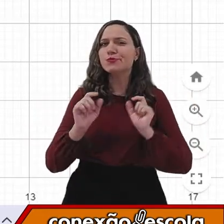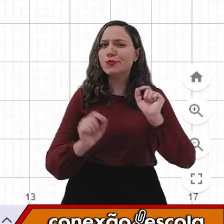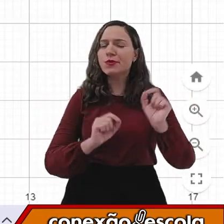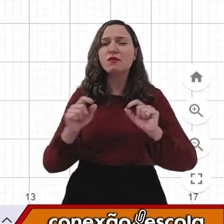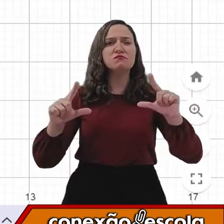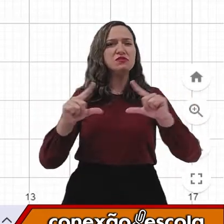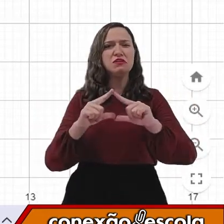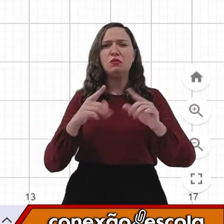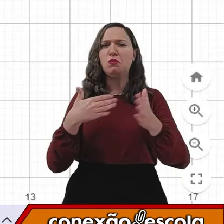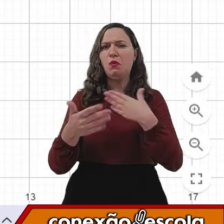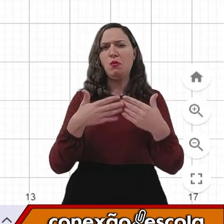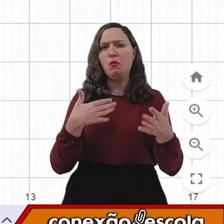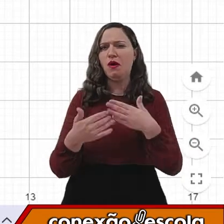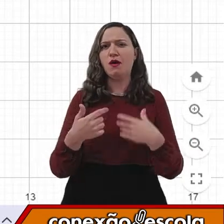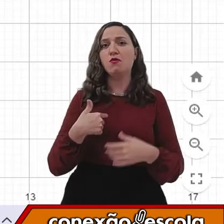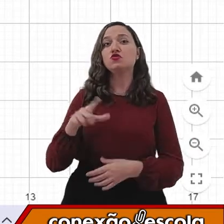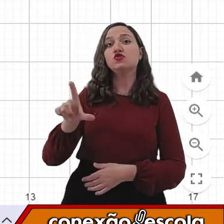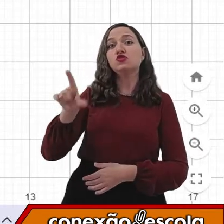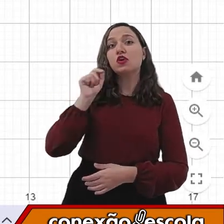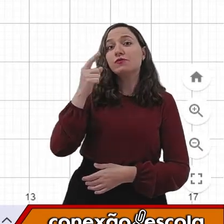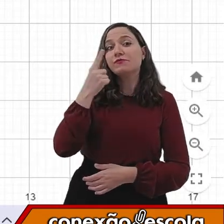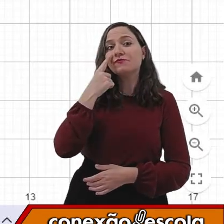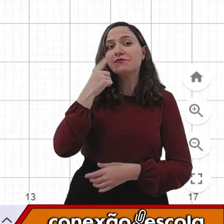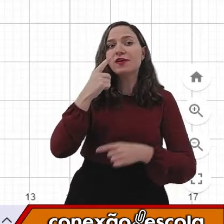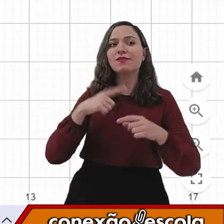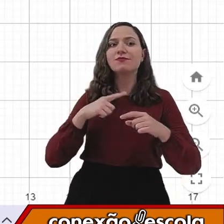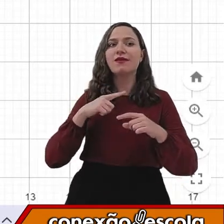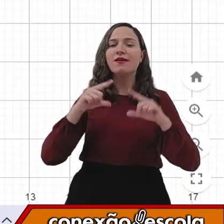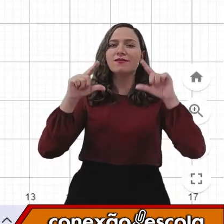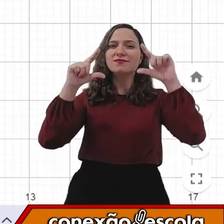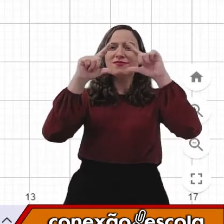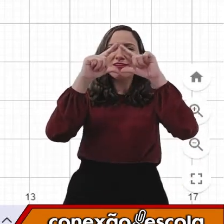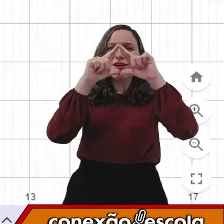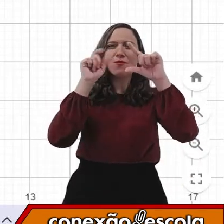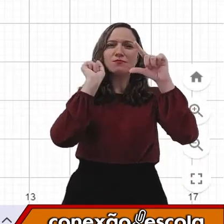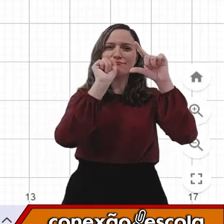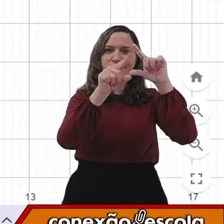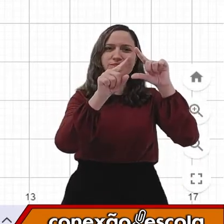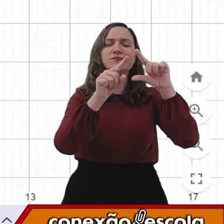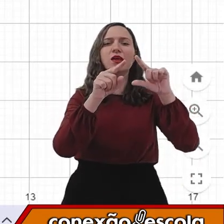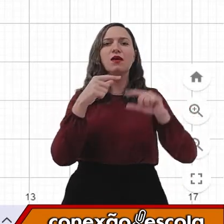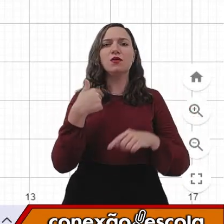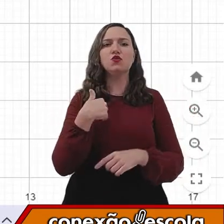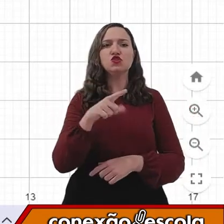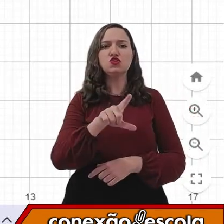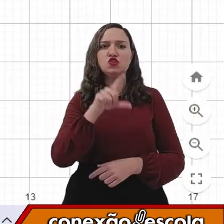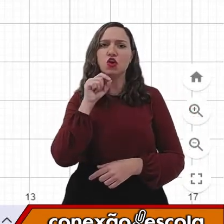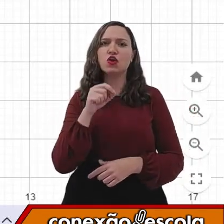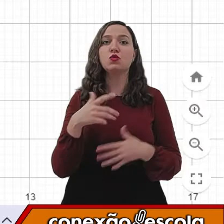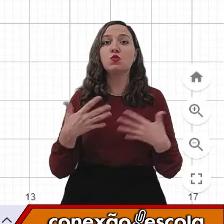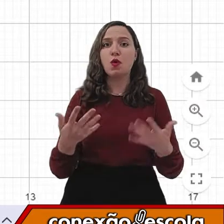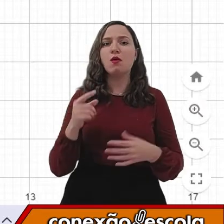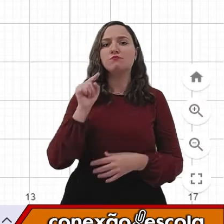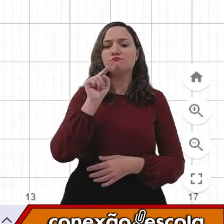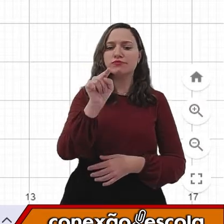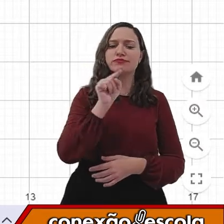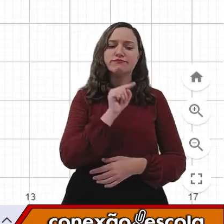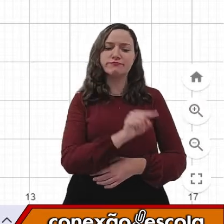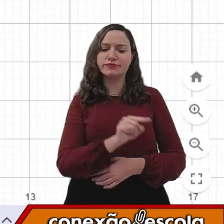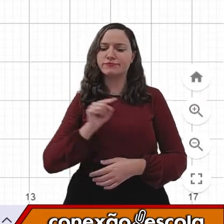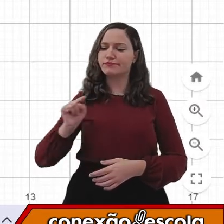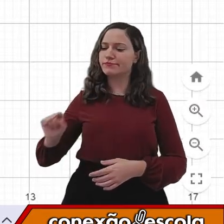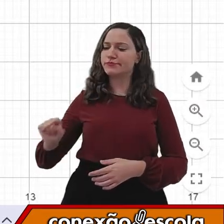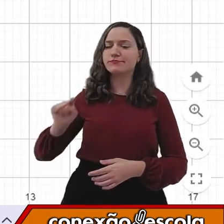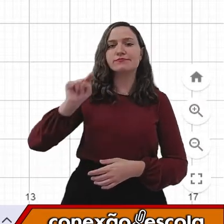triângulo qualquer. Então, eu vou vir aqui no meu ícone de triângulo, selecionar polígono e vou construir um